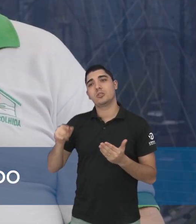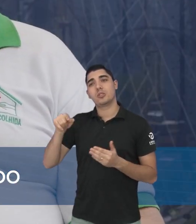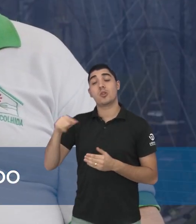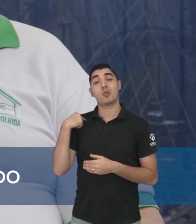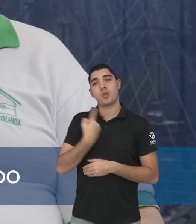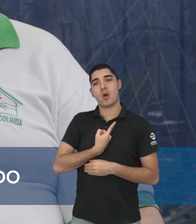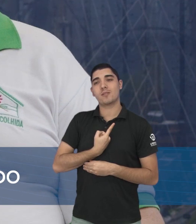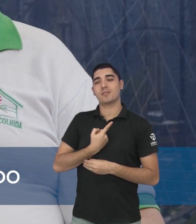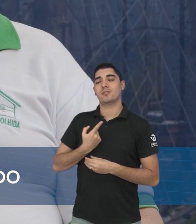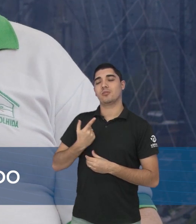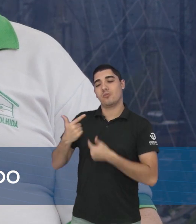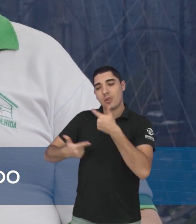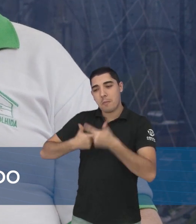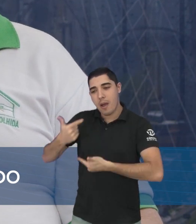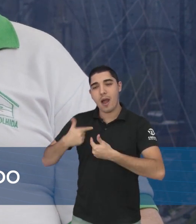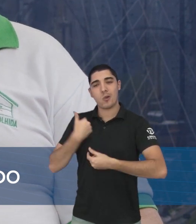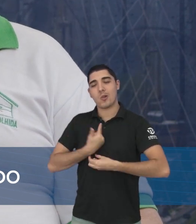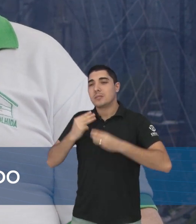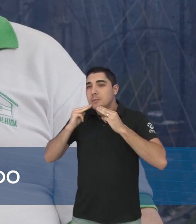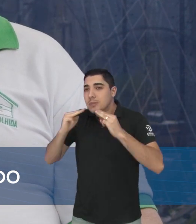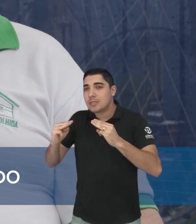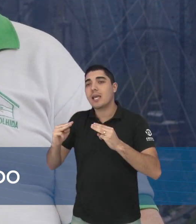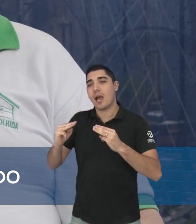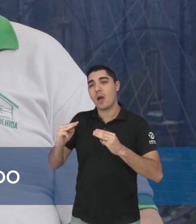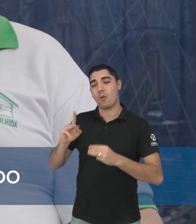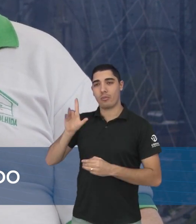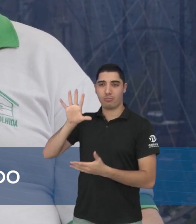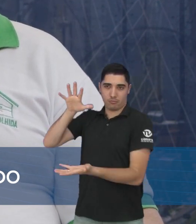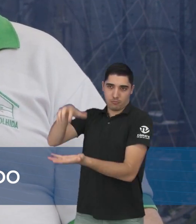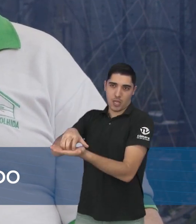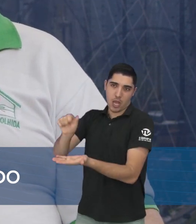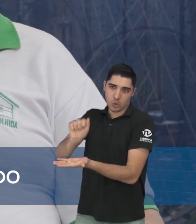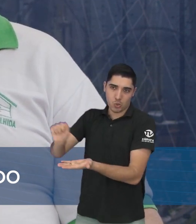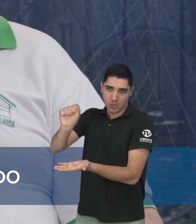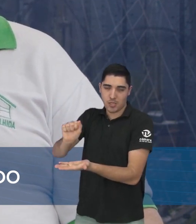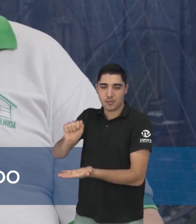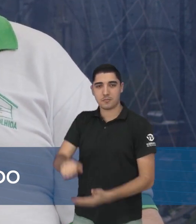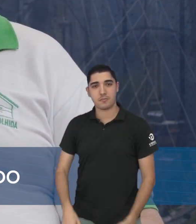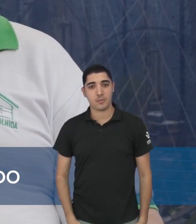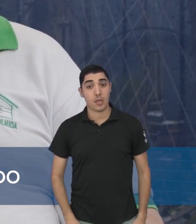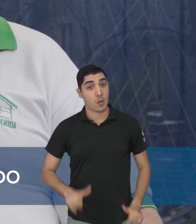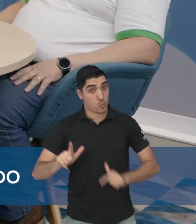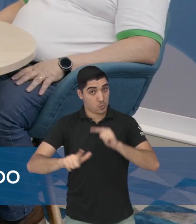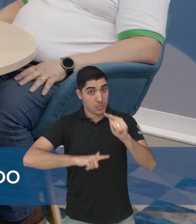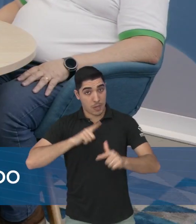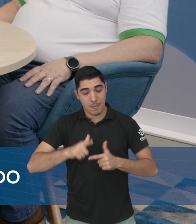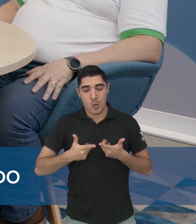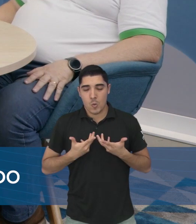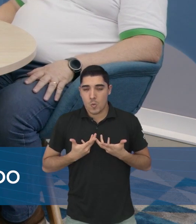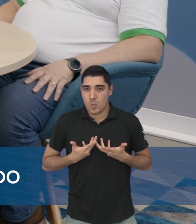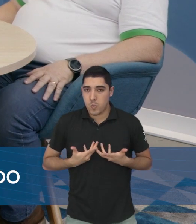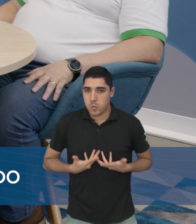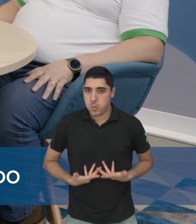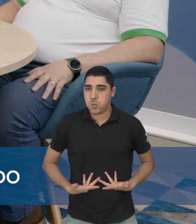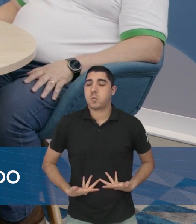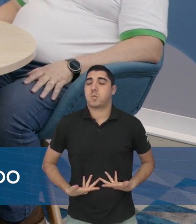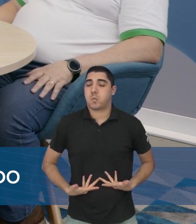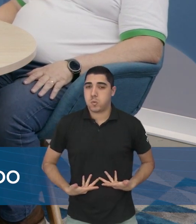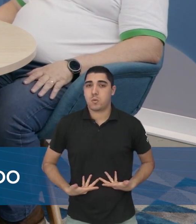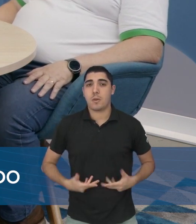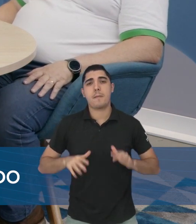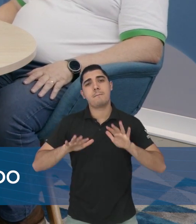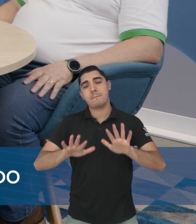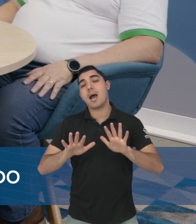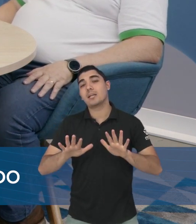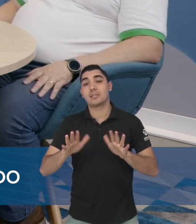programa um pouco da nossa missão, do nosso dia a dia na entidade social. Que é um trabalho árduo, né? Já começando. Mas